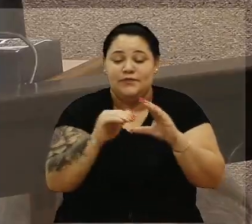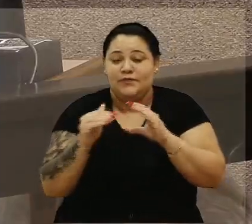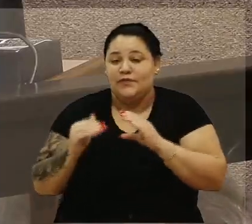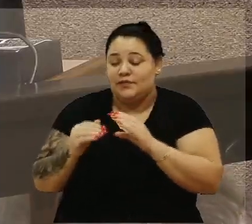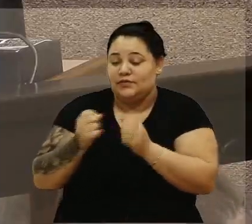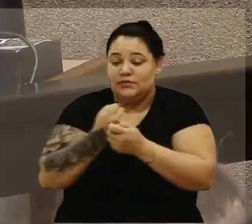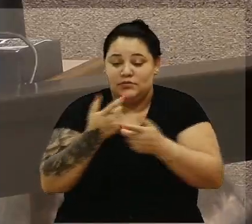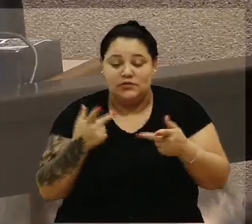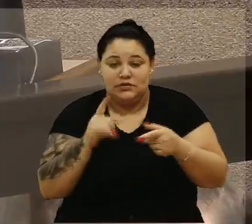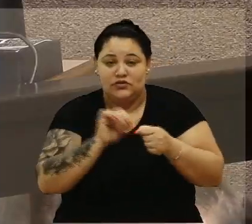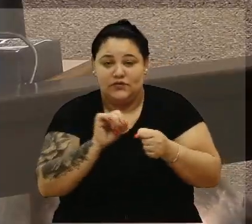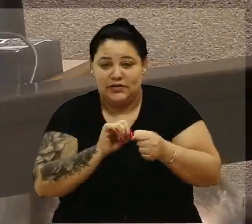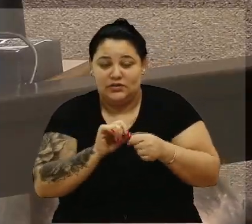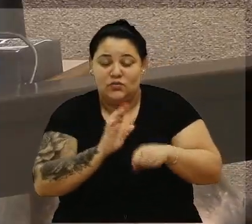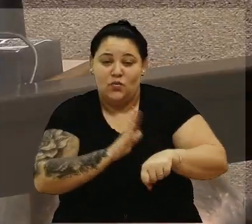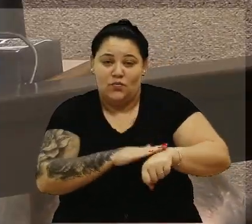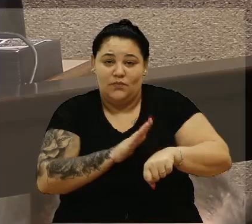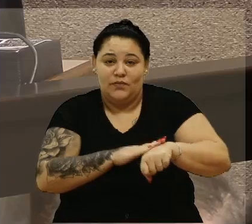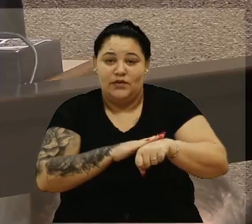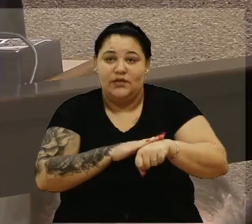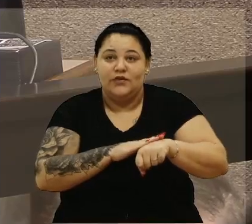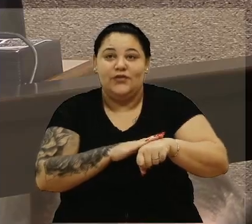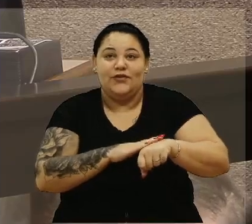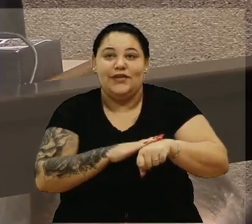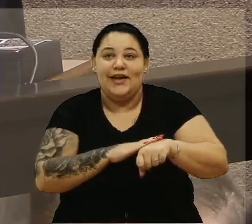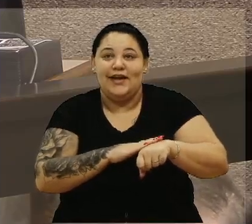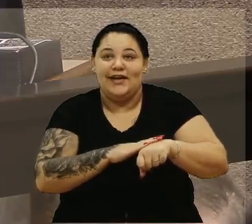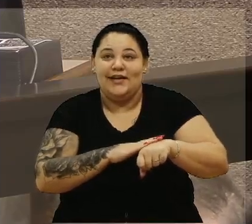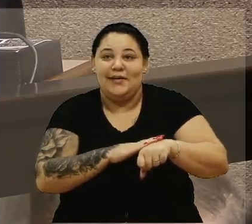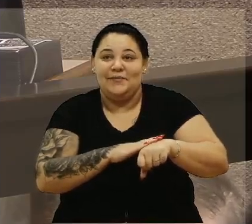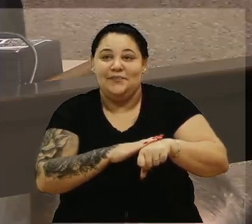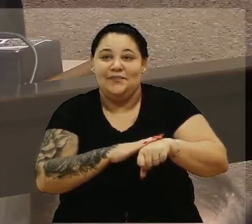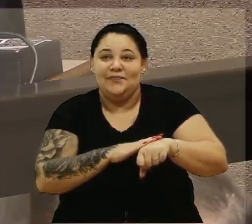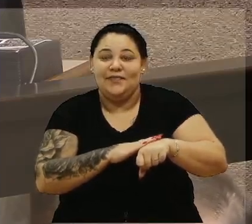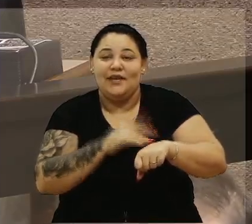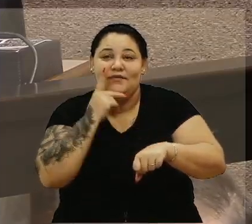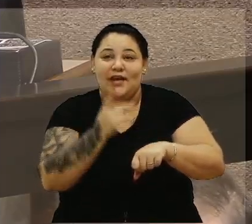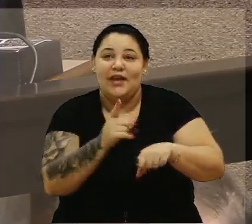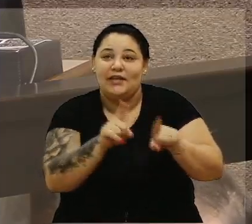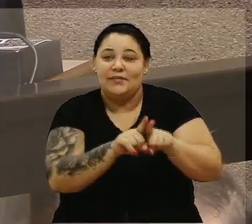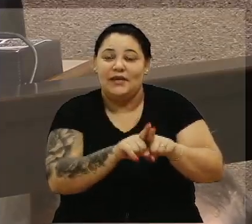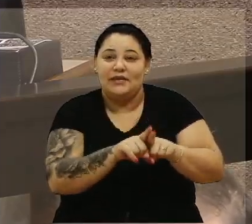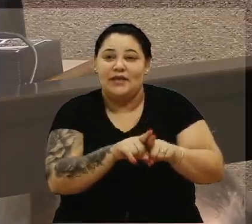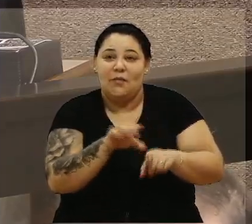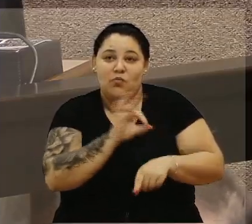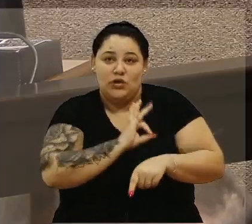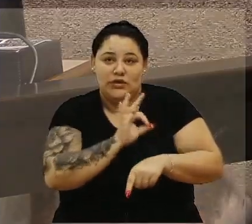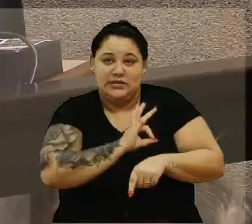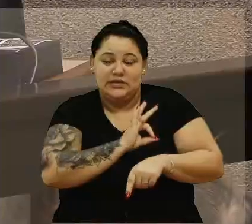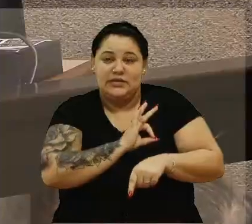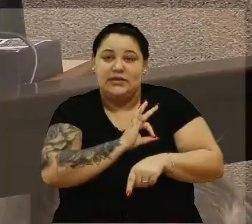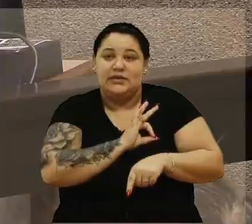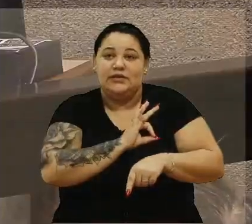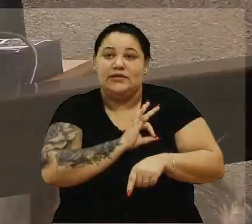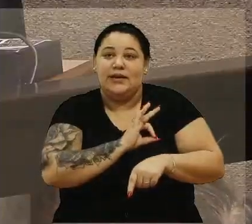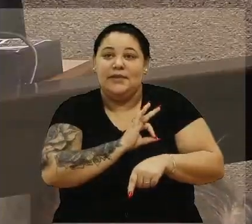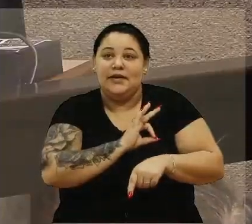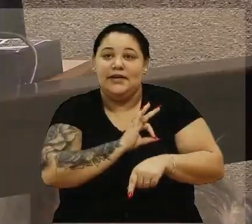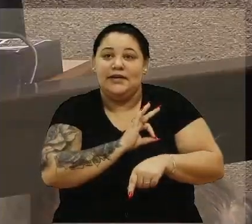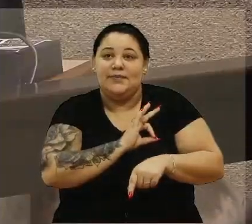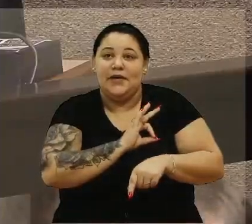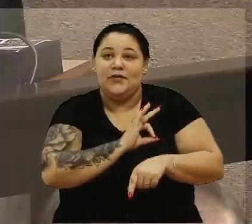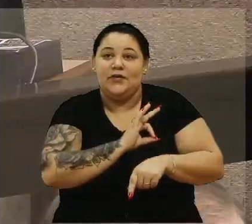fez enquanto gabinete, mas falar dos policiais da DEAN, da delegacia, que trabalharam nesse caso e